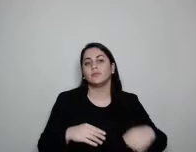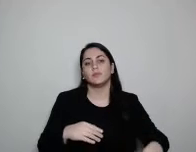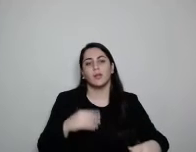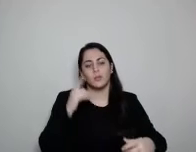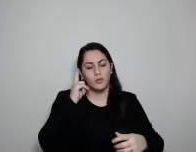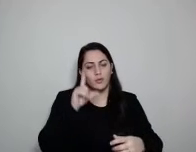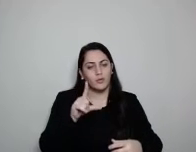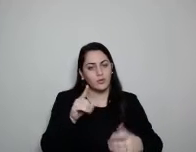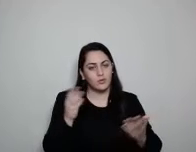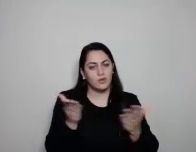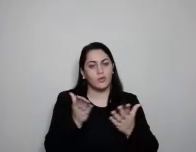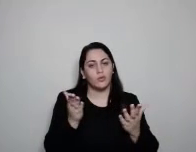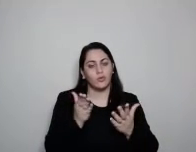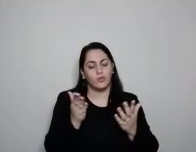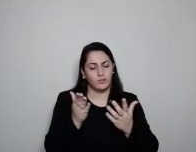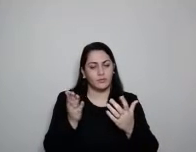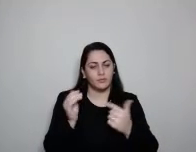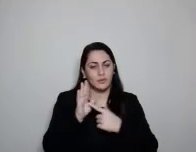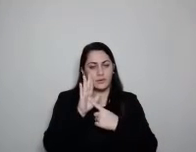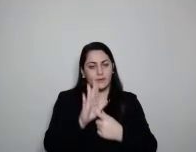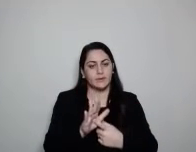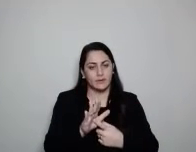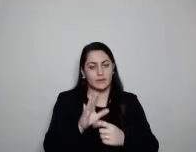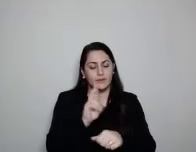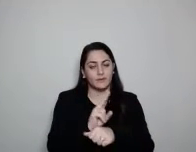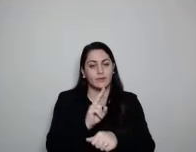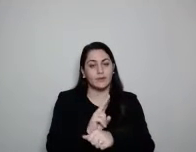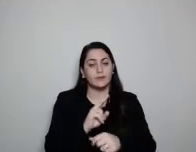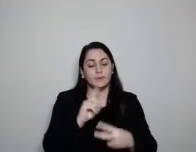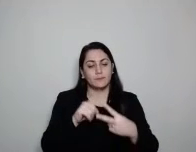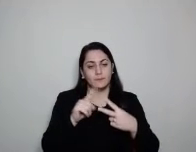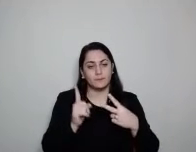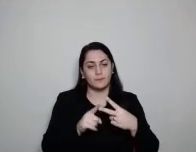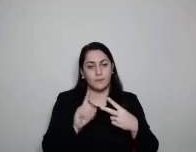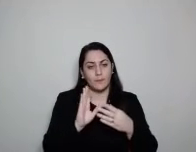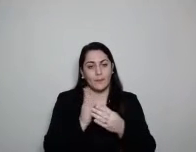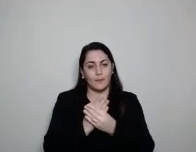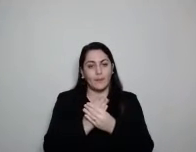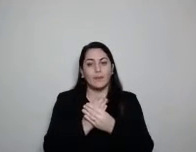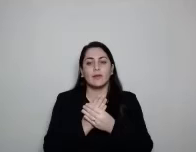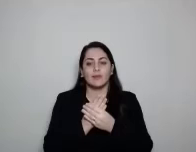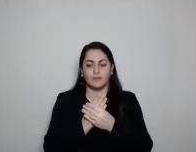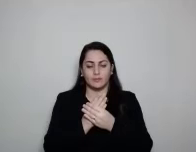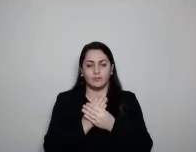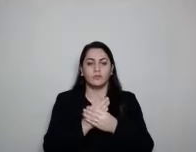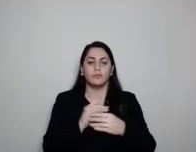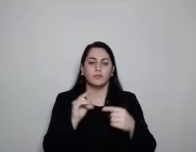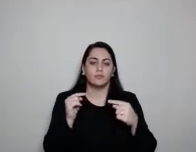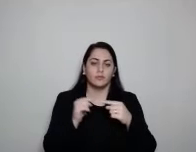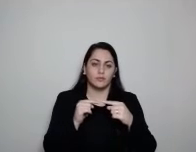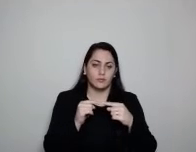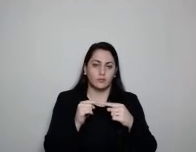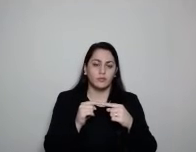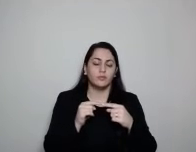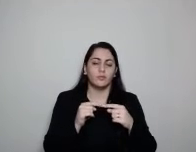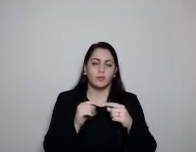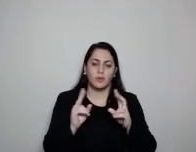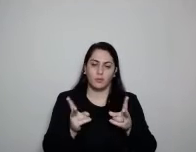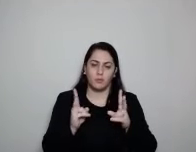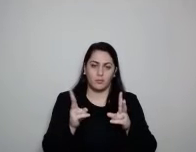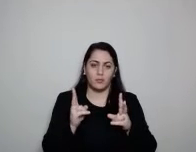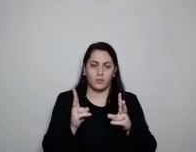minhas observações. São dois agravos que estão tratando a respeito do mesmo objeto e ambos